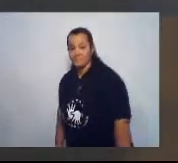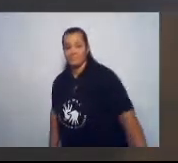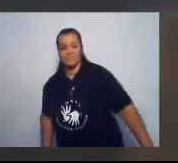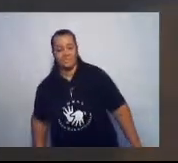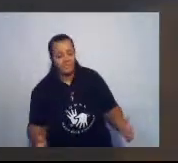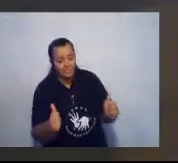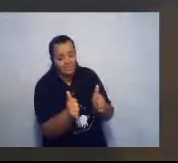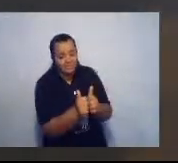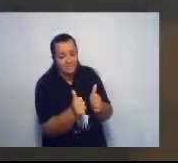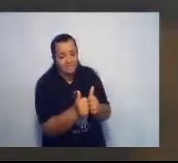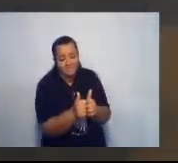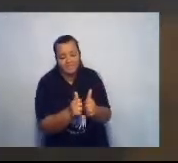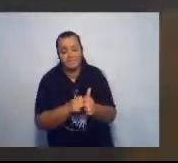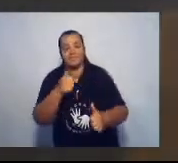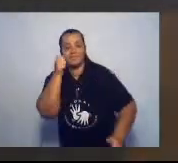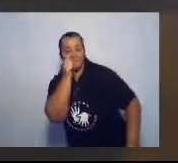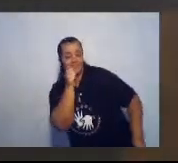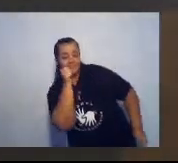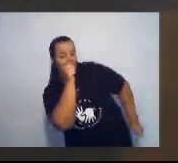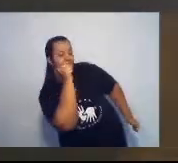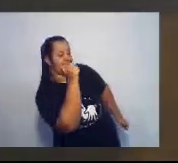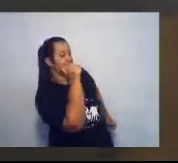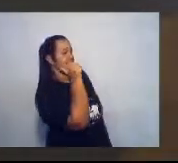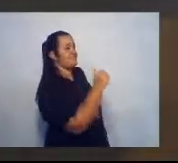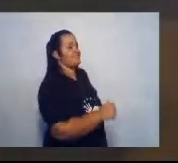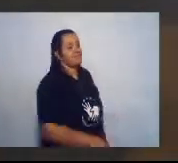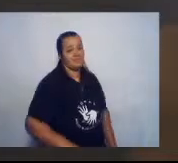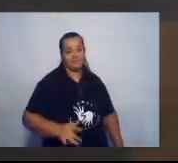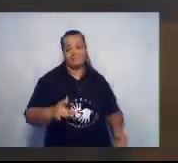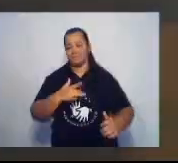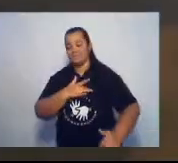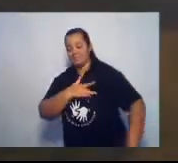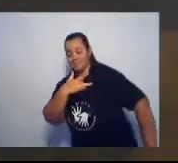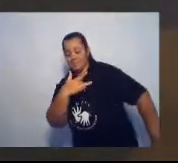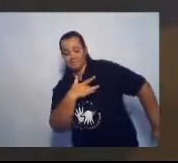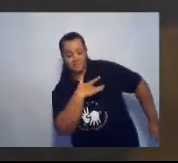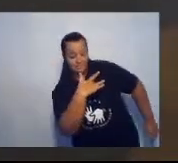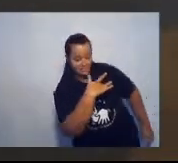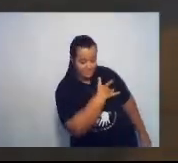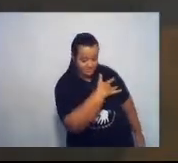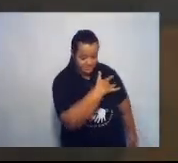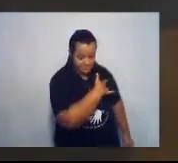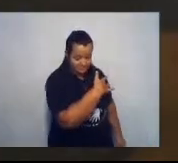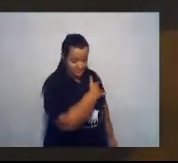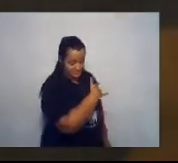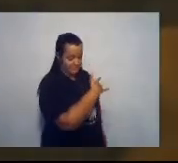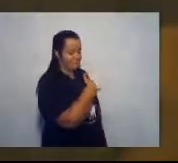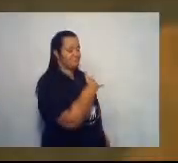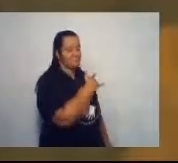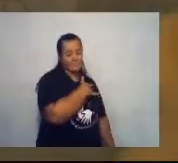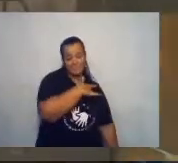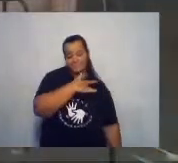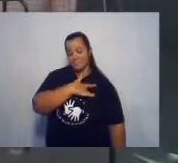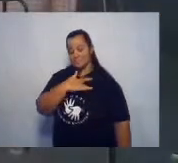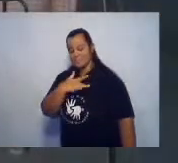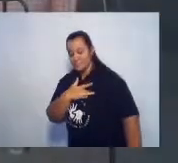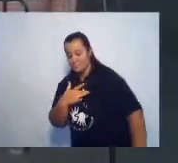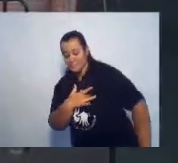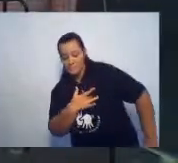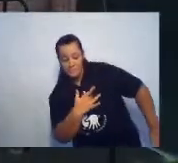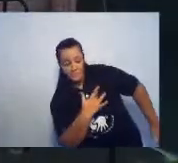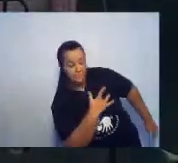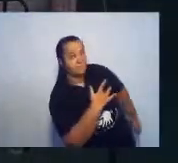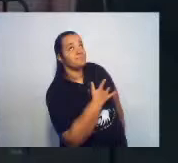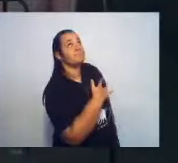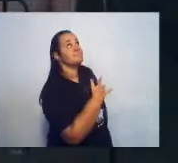deixou. Vem ficar perto da sua menina. Apaixonadinho, você me deixou. Apaixonadinho, você